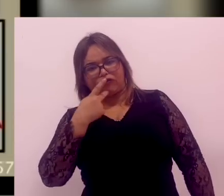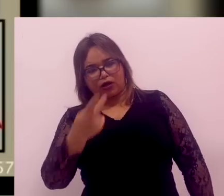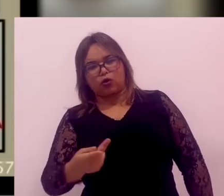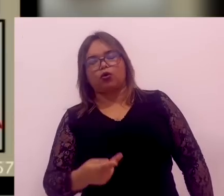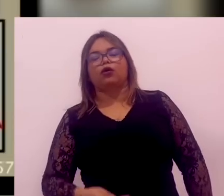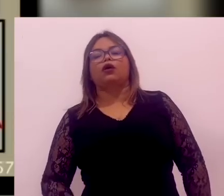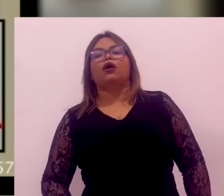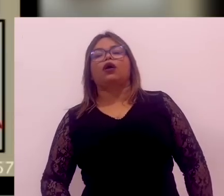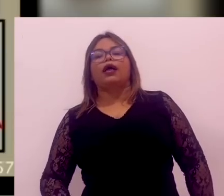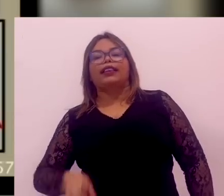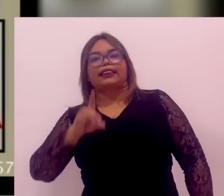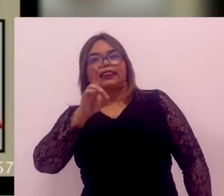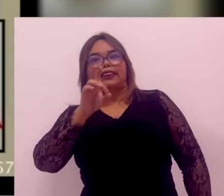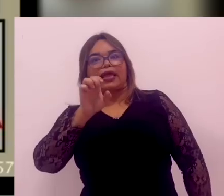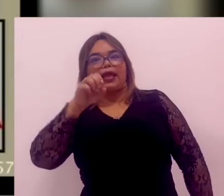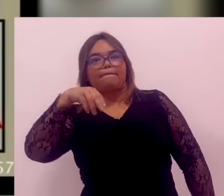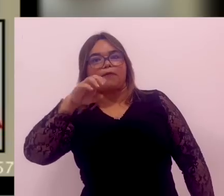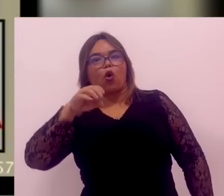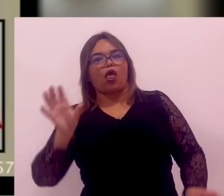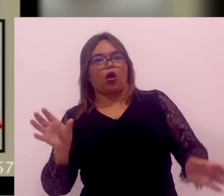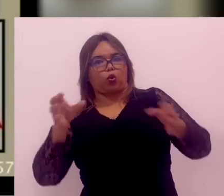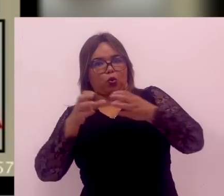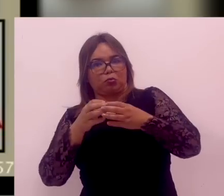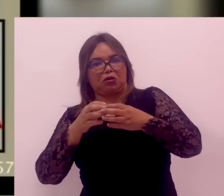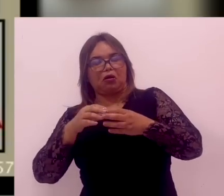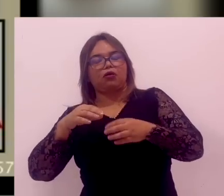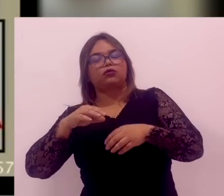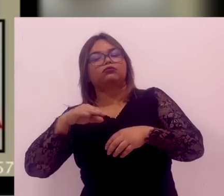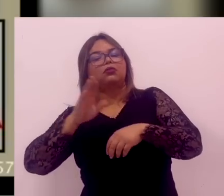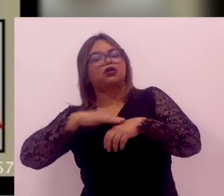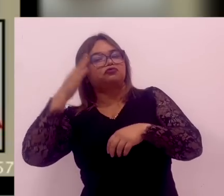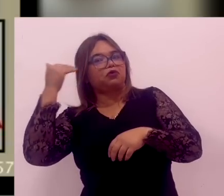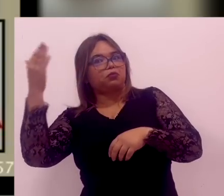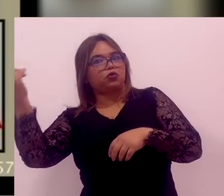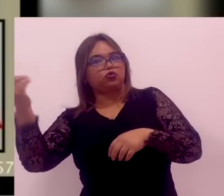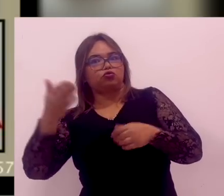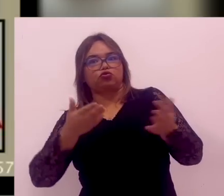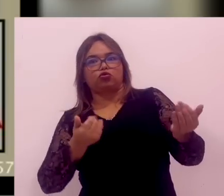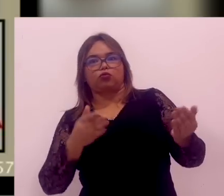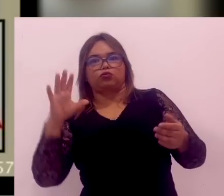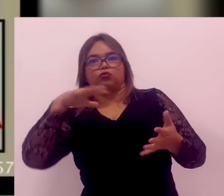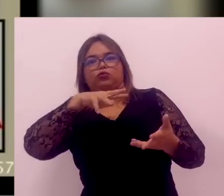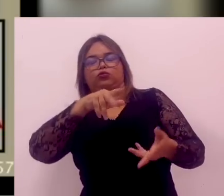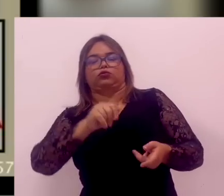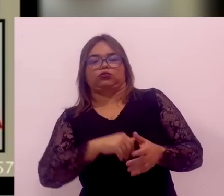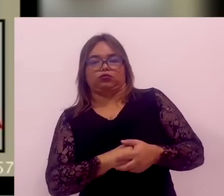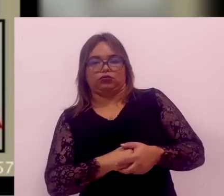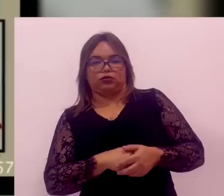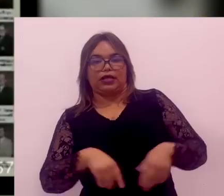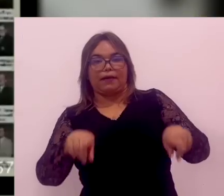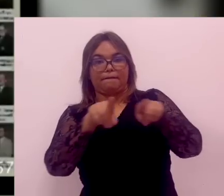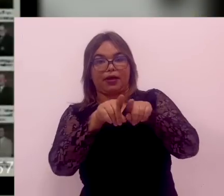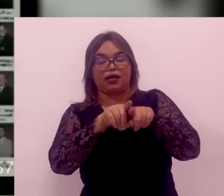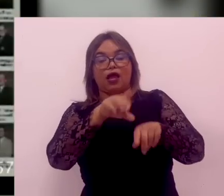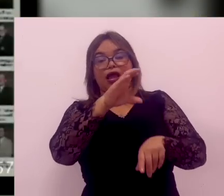de Colombo. Nós já os vimos com sua fásquia. E nós vamos falar deles em outra palestra.